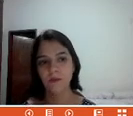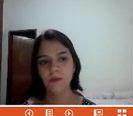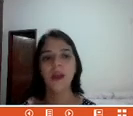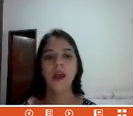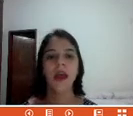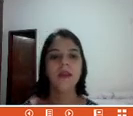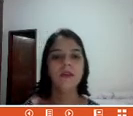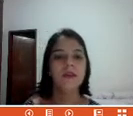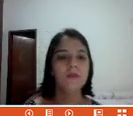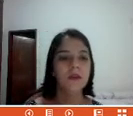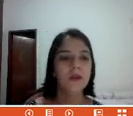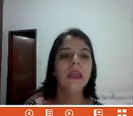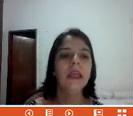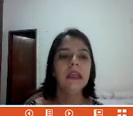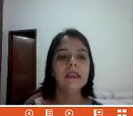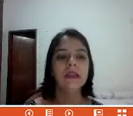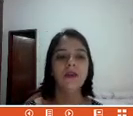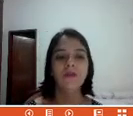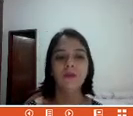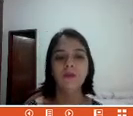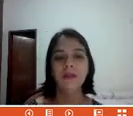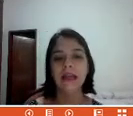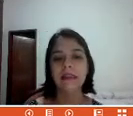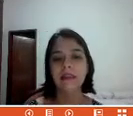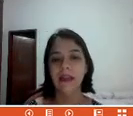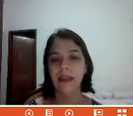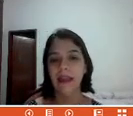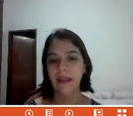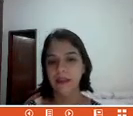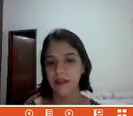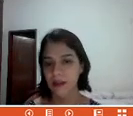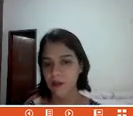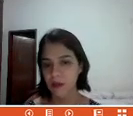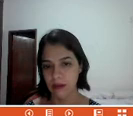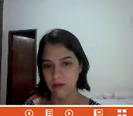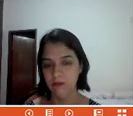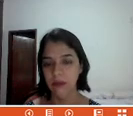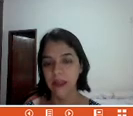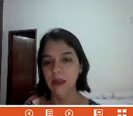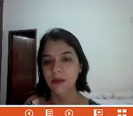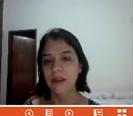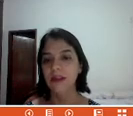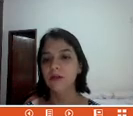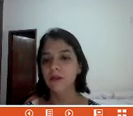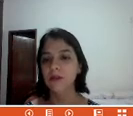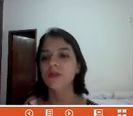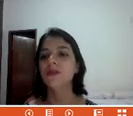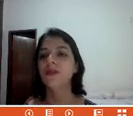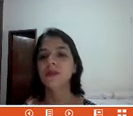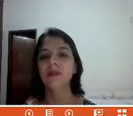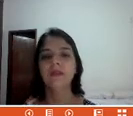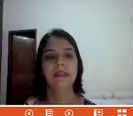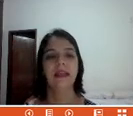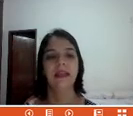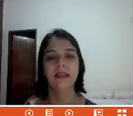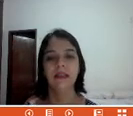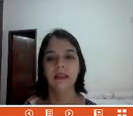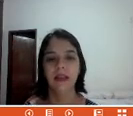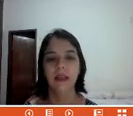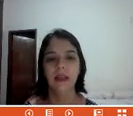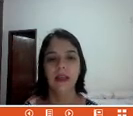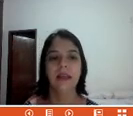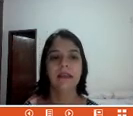intérprete. Em 2015, houve a publicação da Lei da Inclusão, né, o Estatuto da Pessoa com